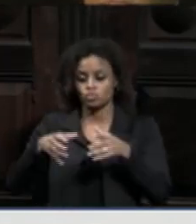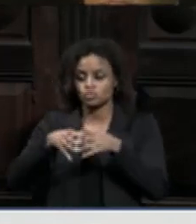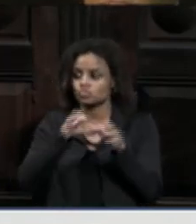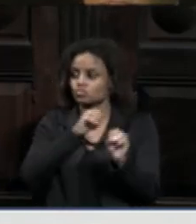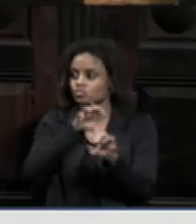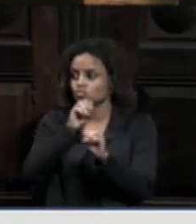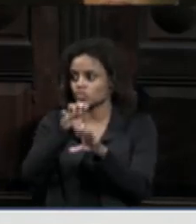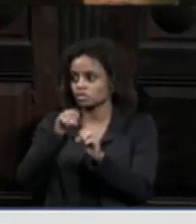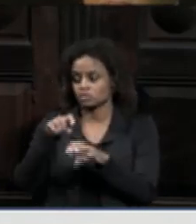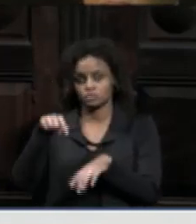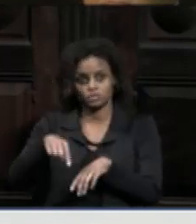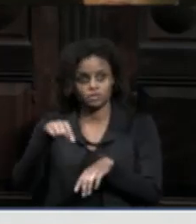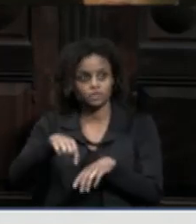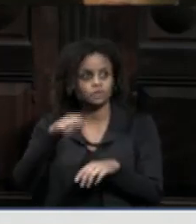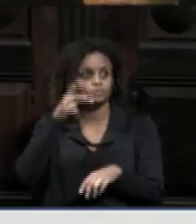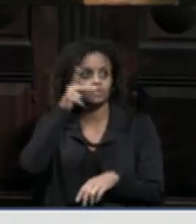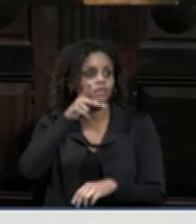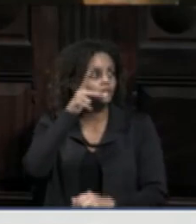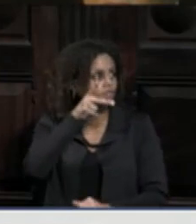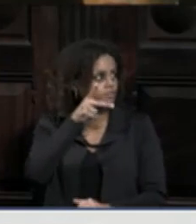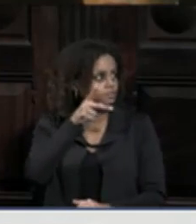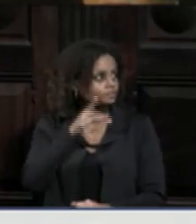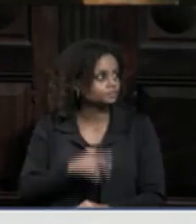plenário. O entendimento que já...